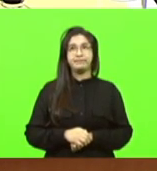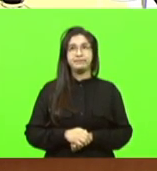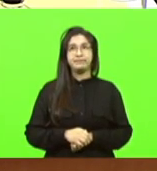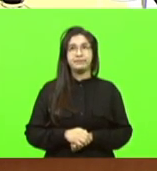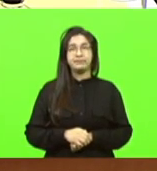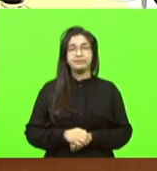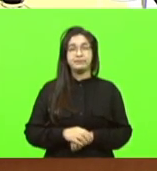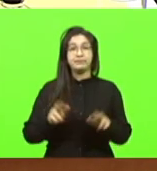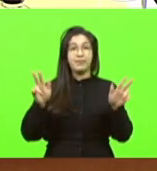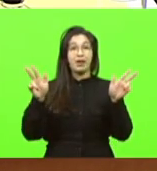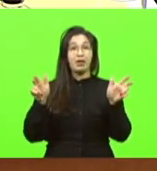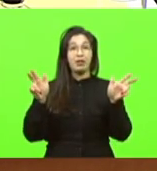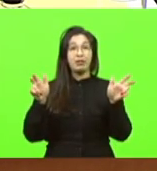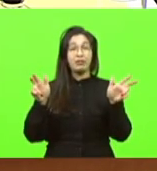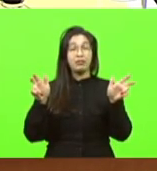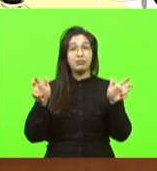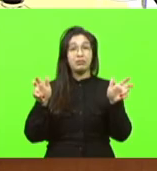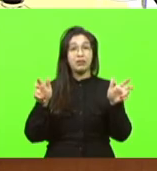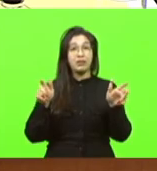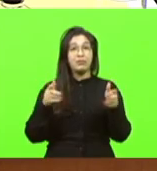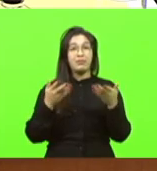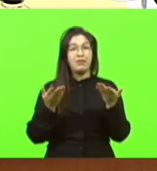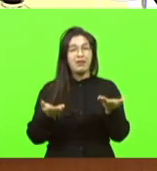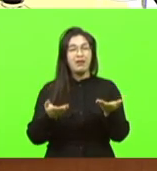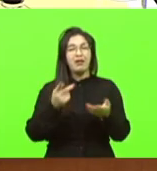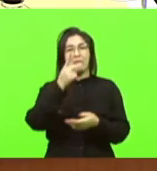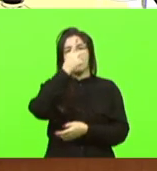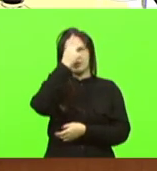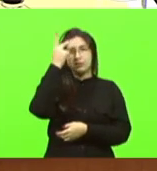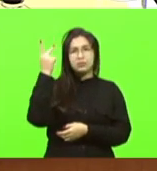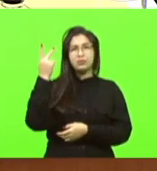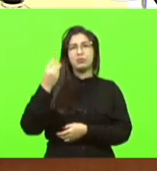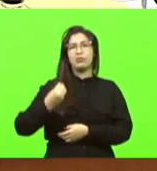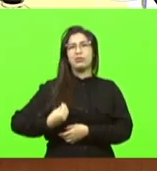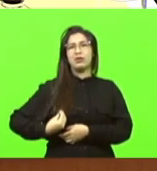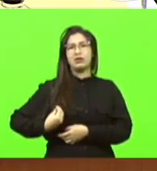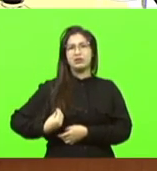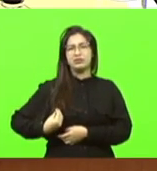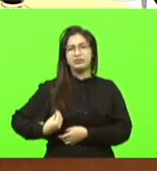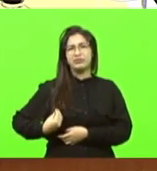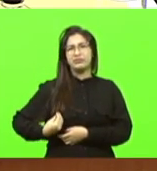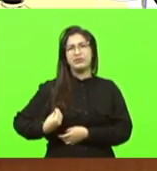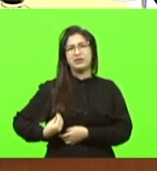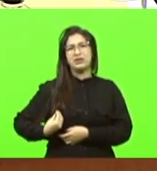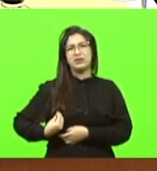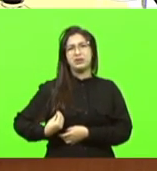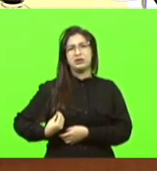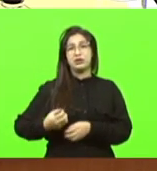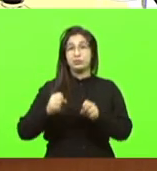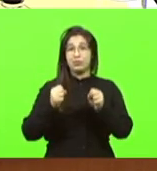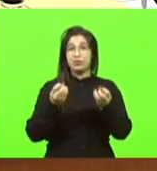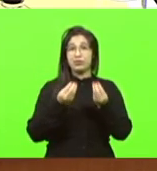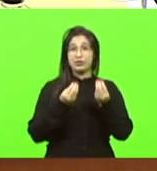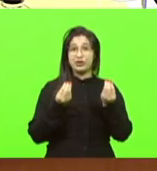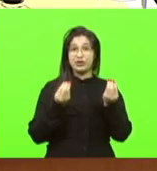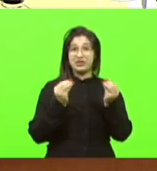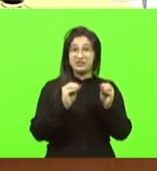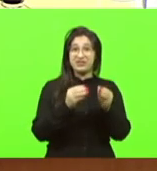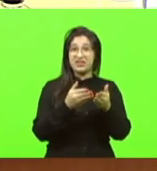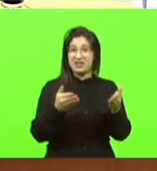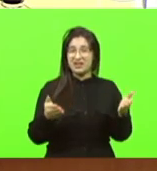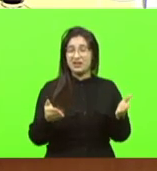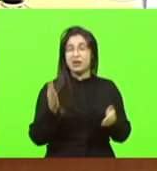a Dilma questão de pessoas de vidas É eu sei que quando se